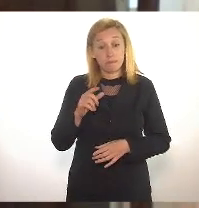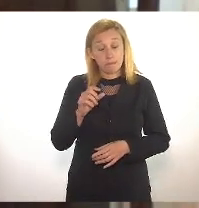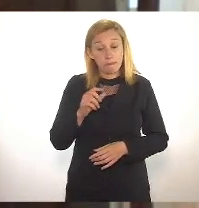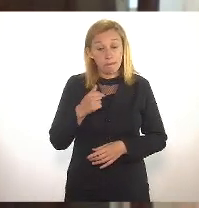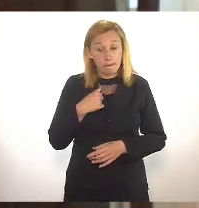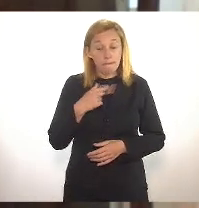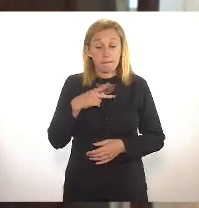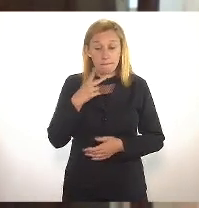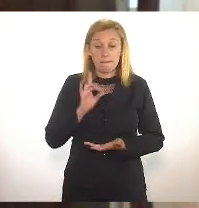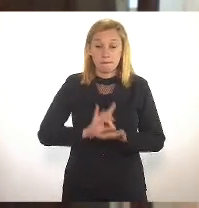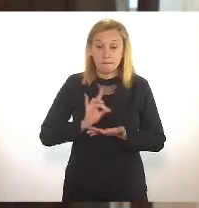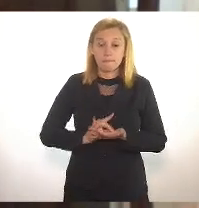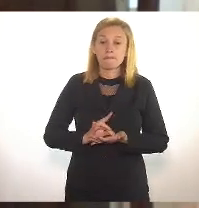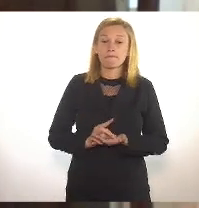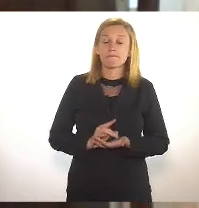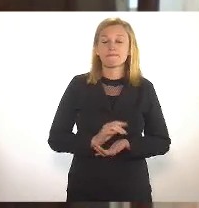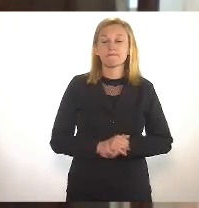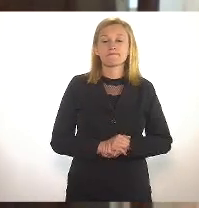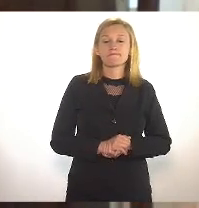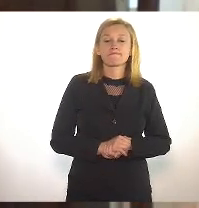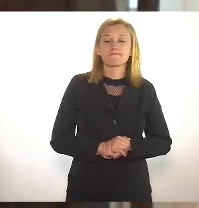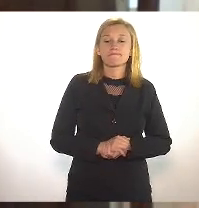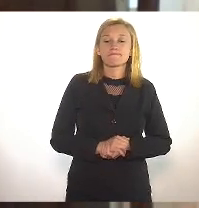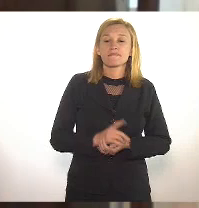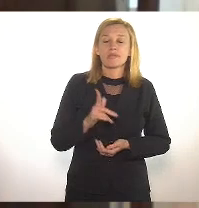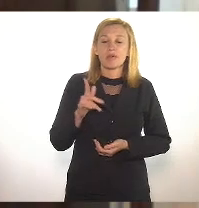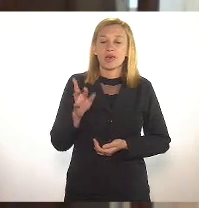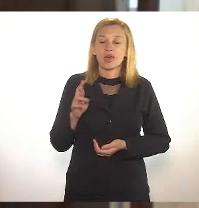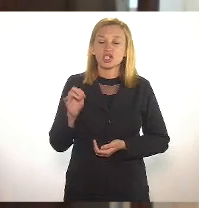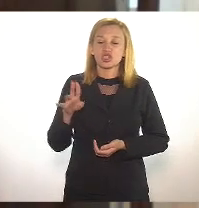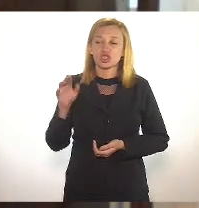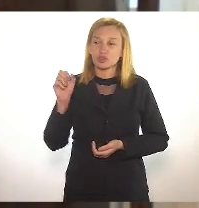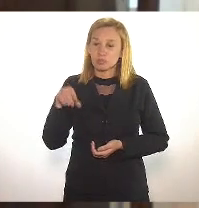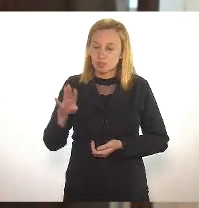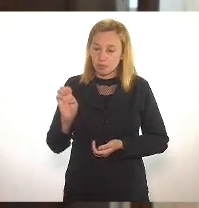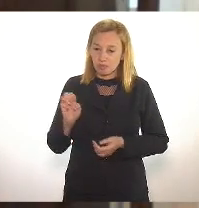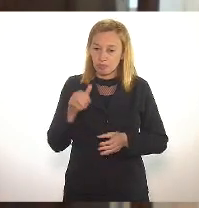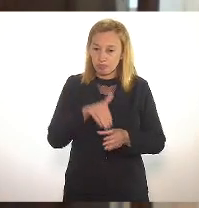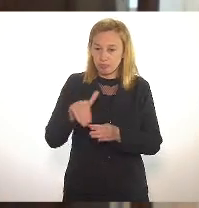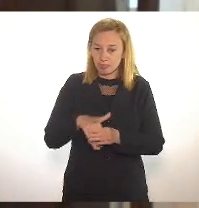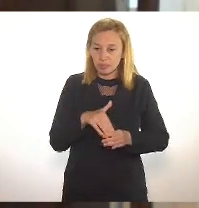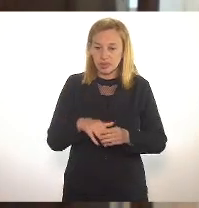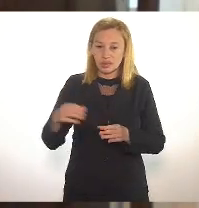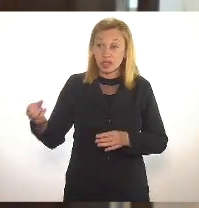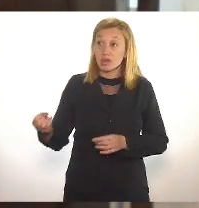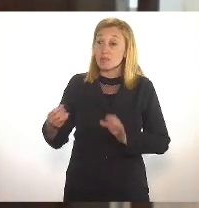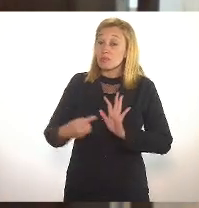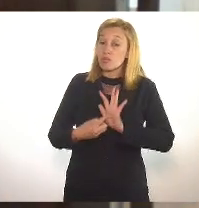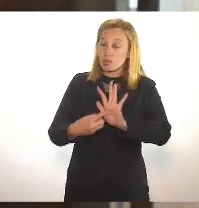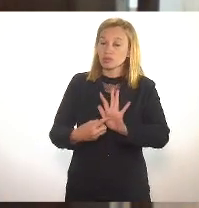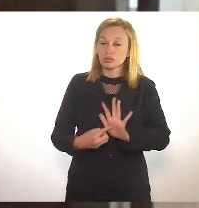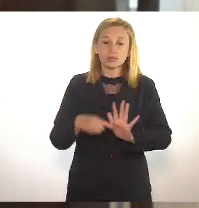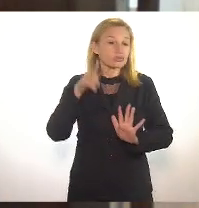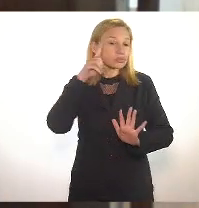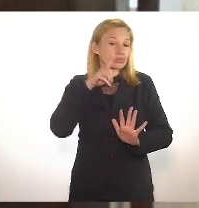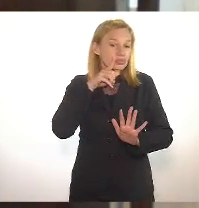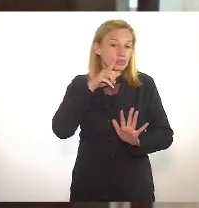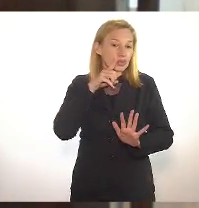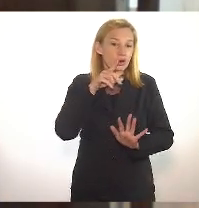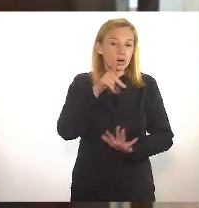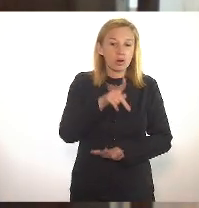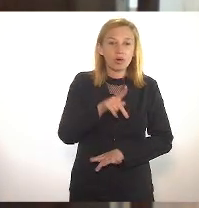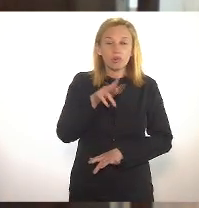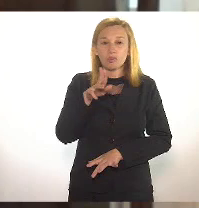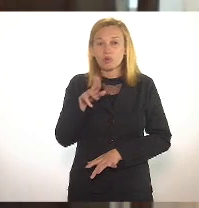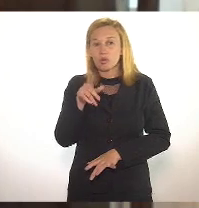regime eleitoral americano revela que os Estados Unidos é uma plutocracia.